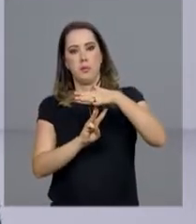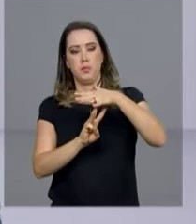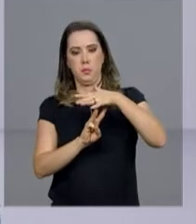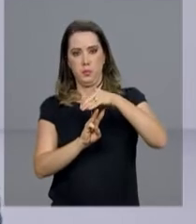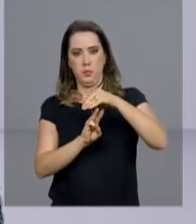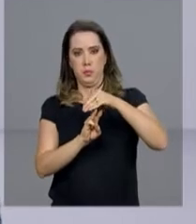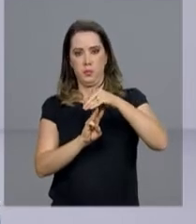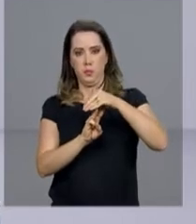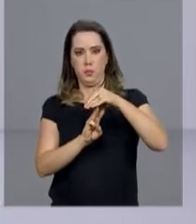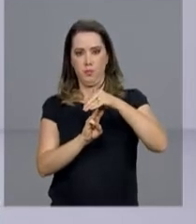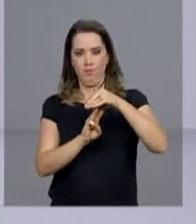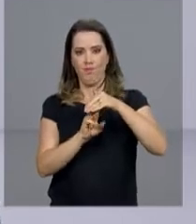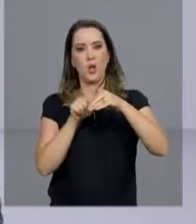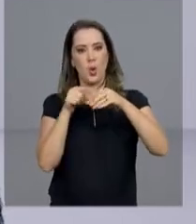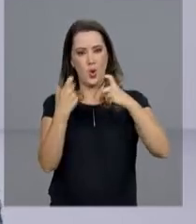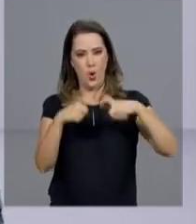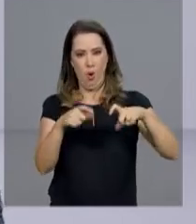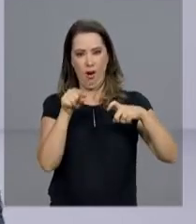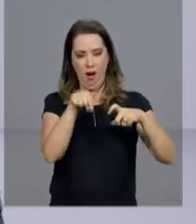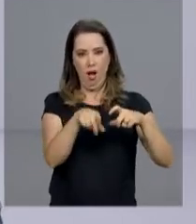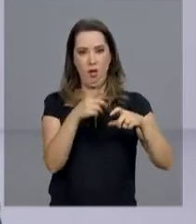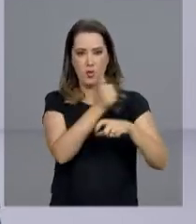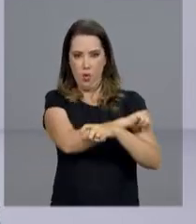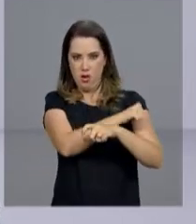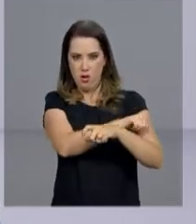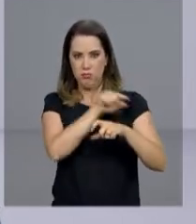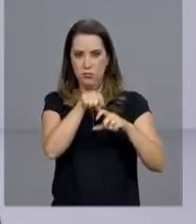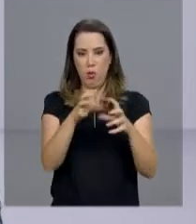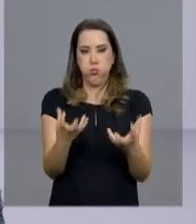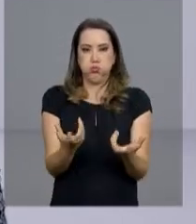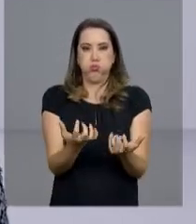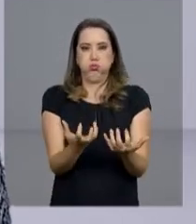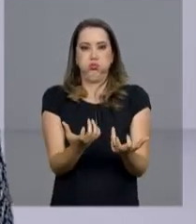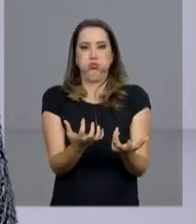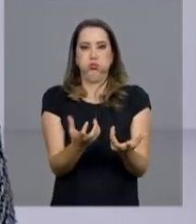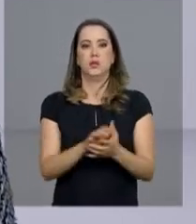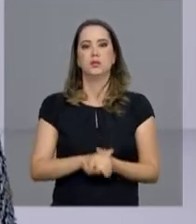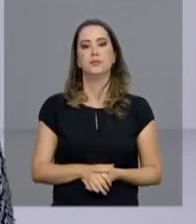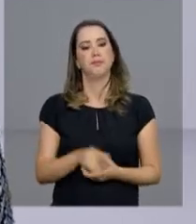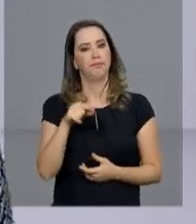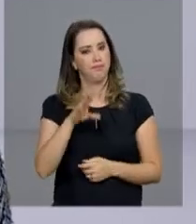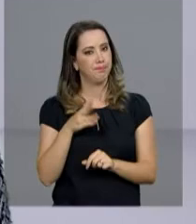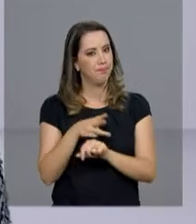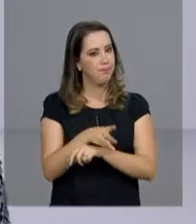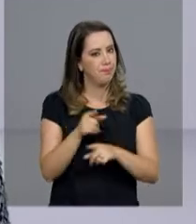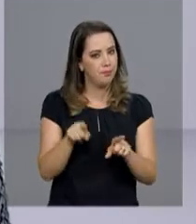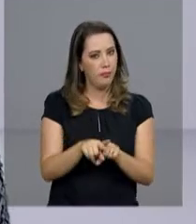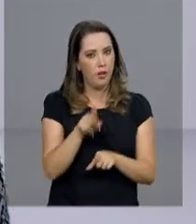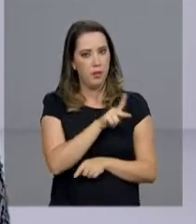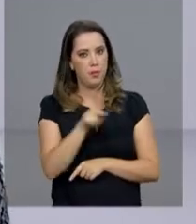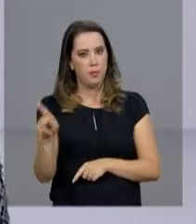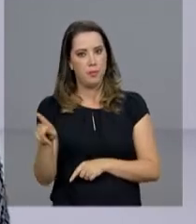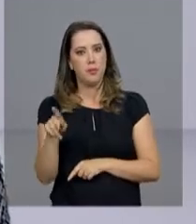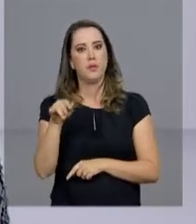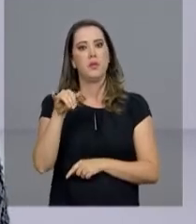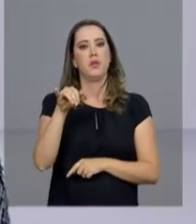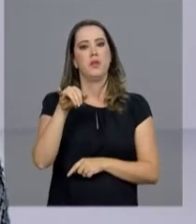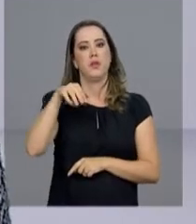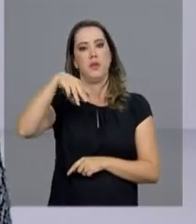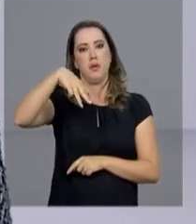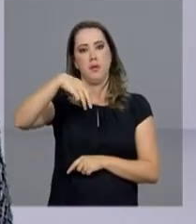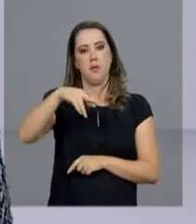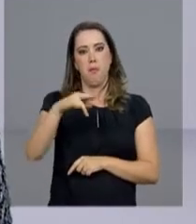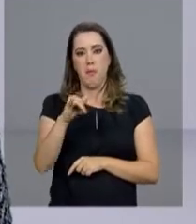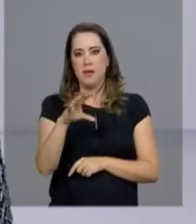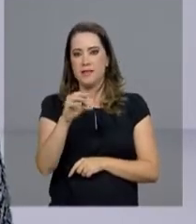fundado por dom joão 6º foi destruído por um incêndio nesta madrugada o presidente do instituto brasileiro de museus marcelo